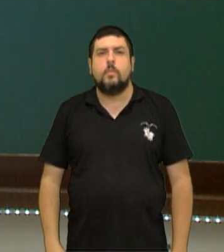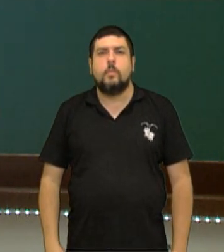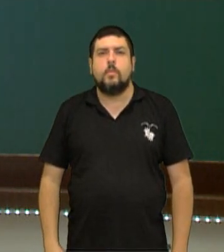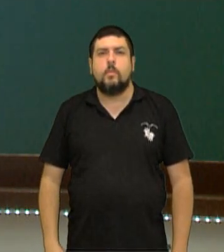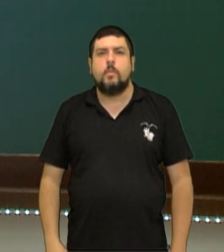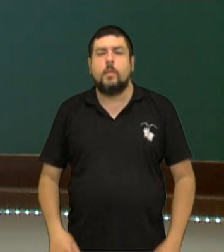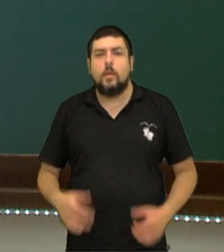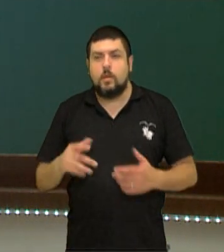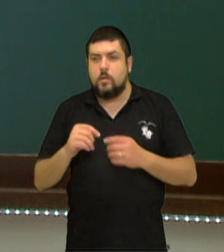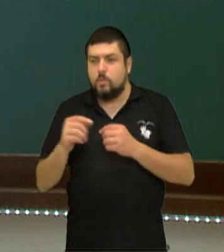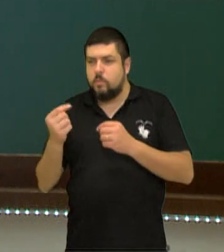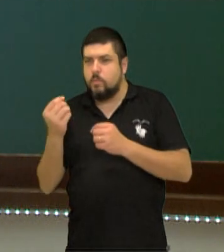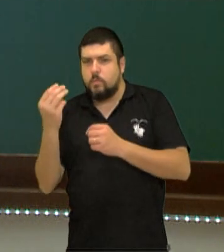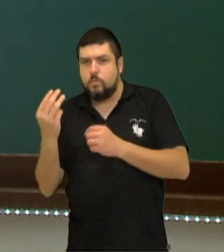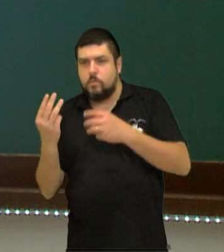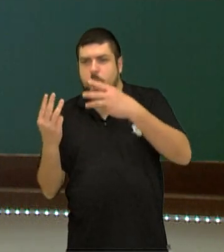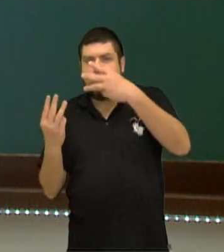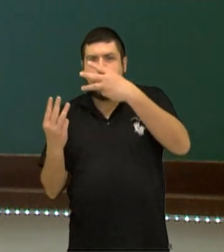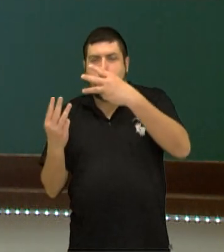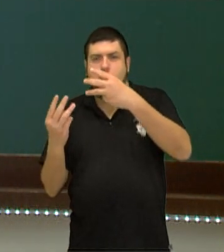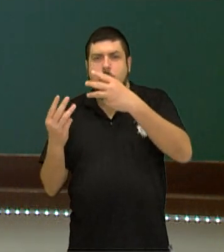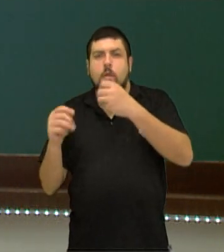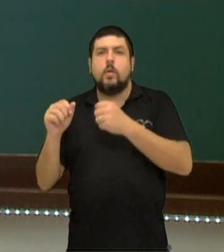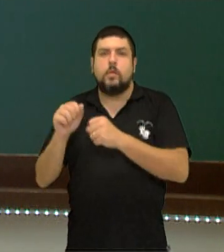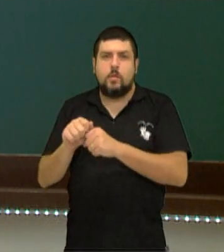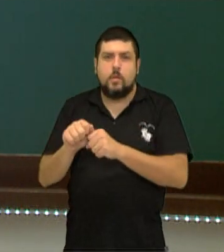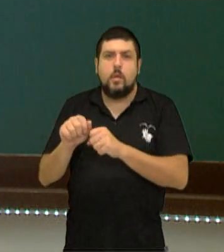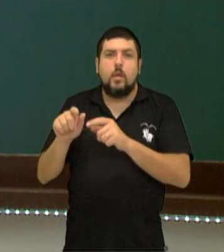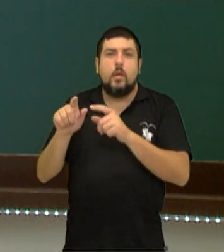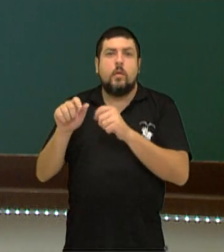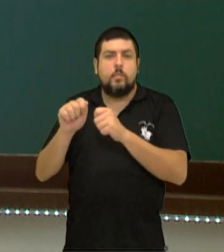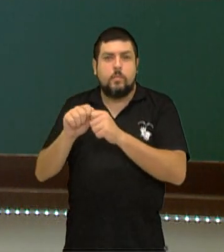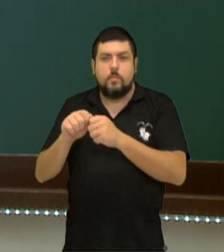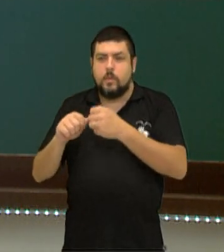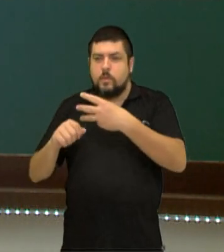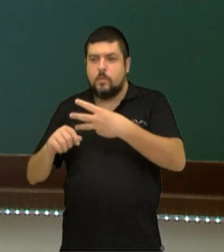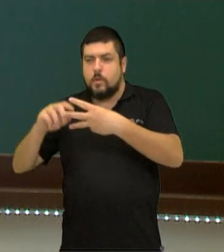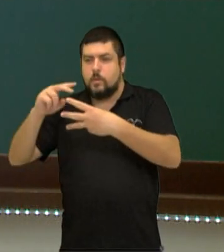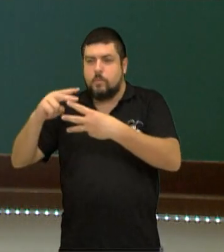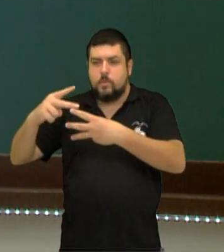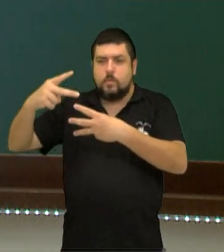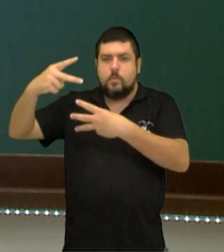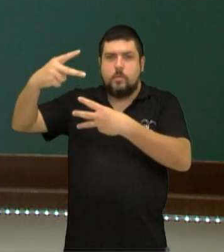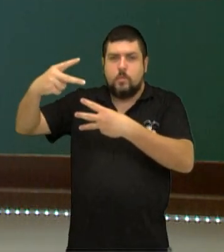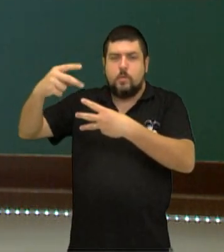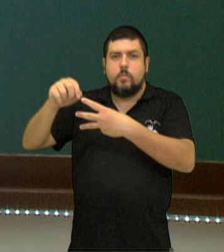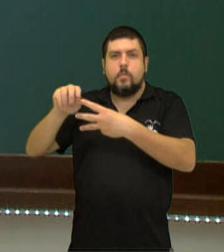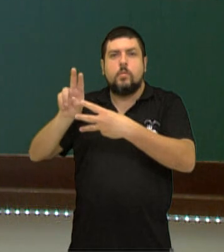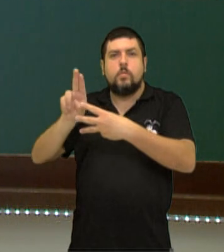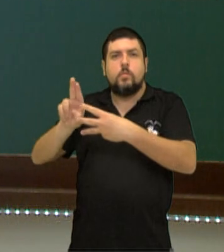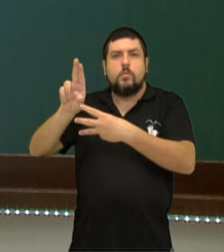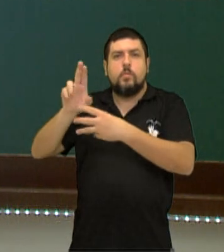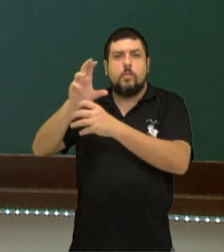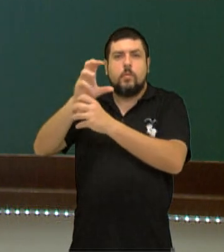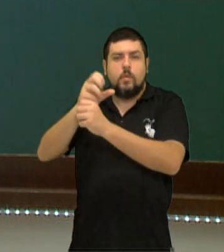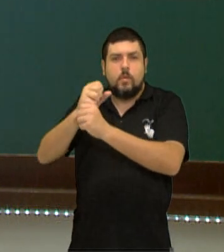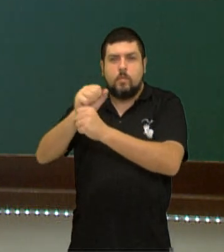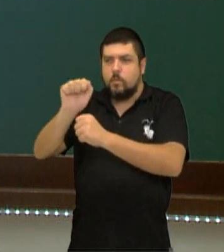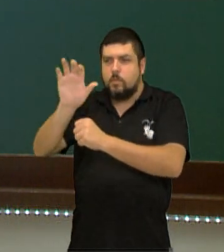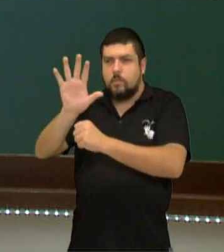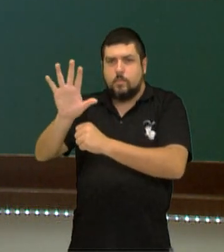dois lados iguais, eu poderia também utilizar a potência quadrada para calcular a área